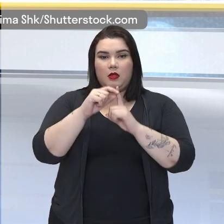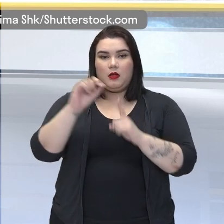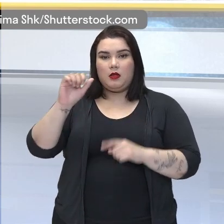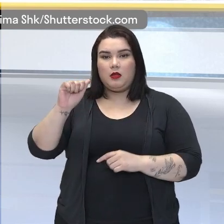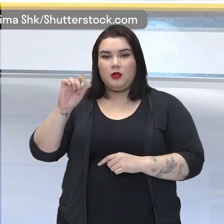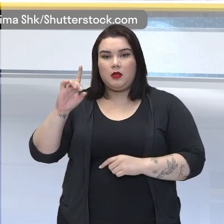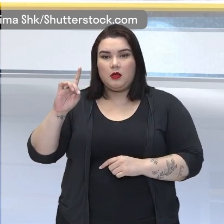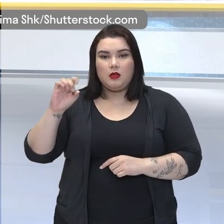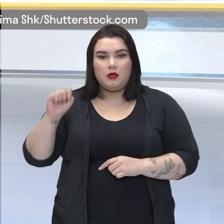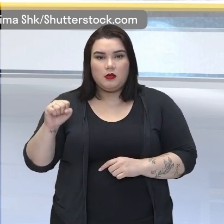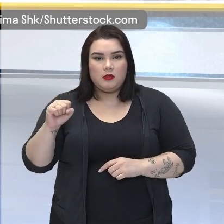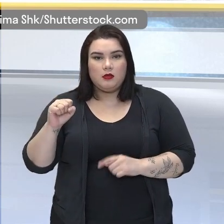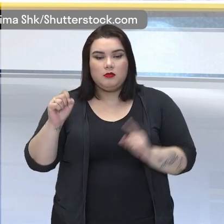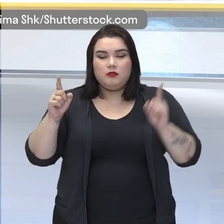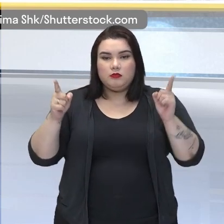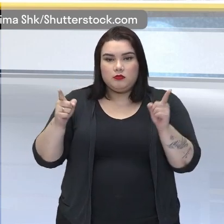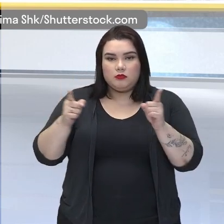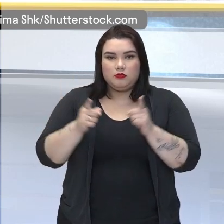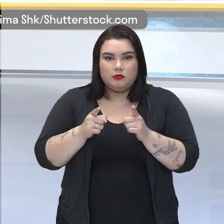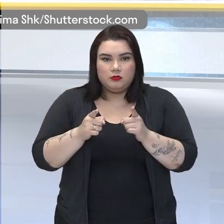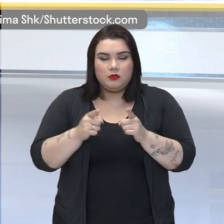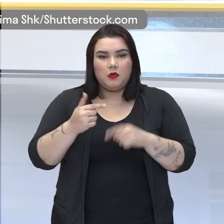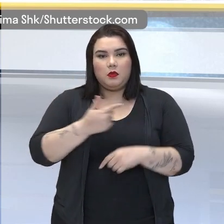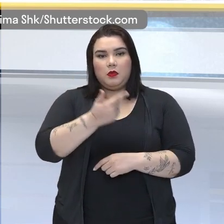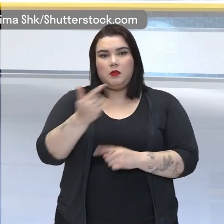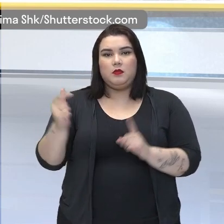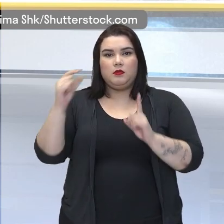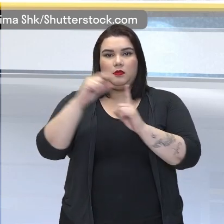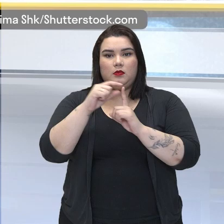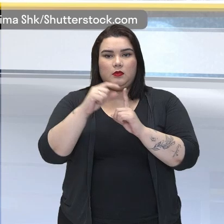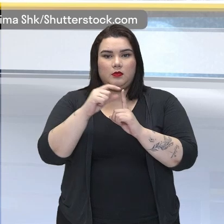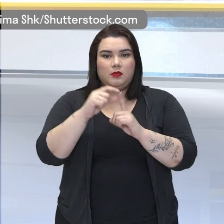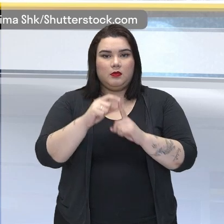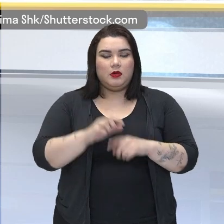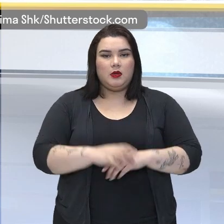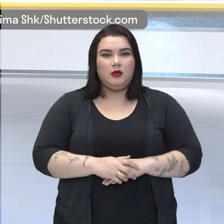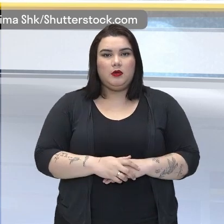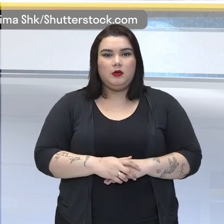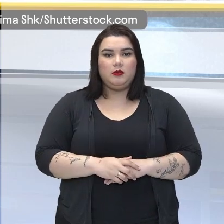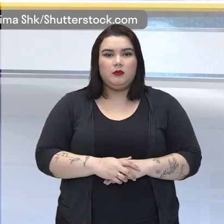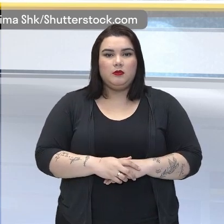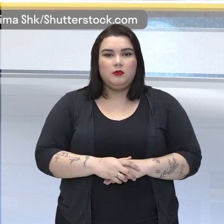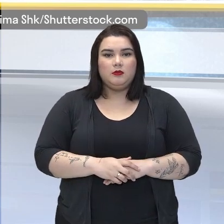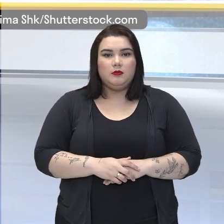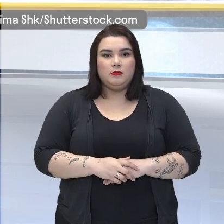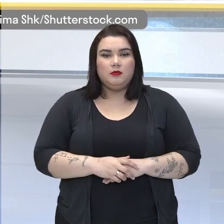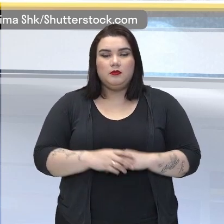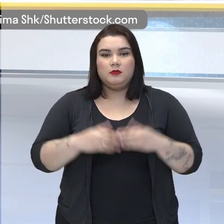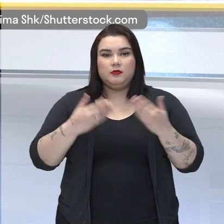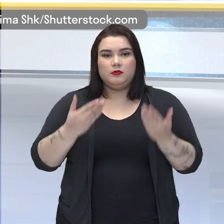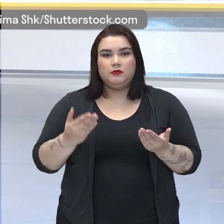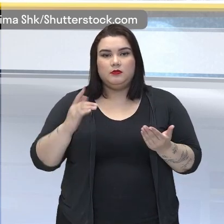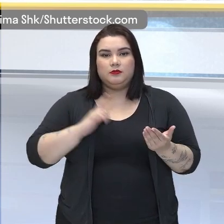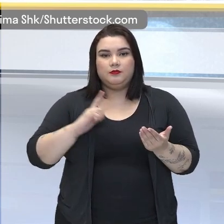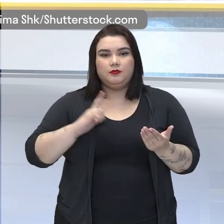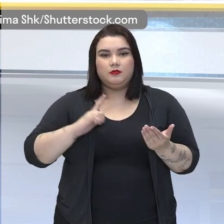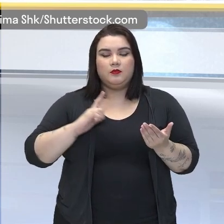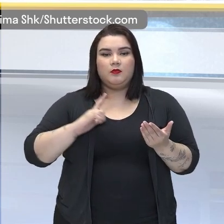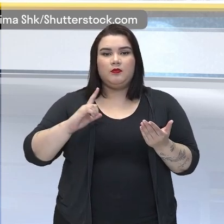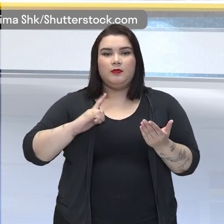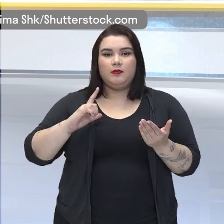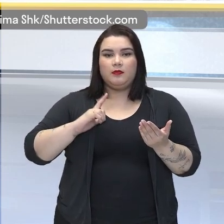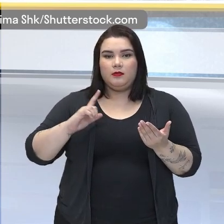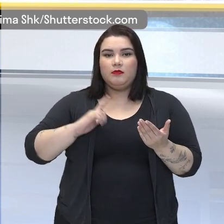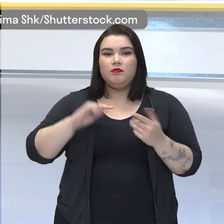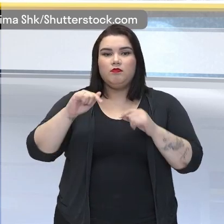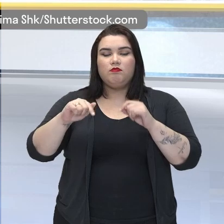é uma palavra abreviada de advertisement, né, que significa propaganda. Mas comumente as pessoas já